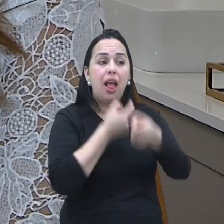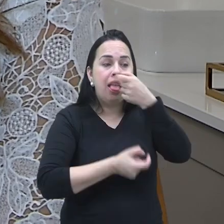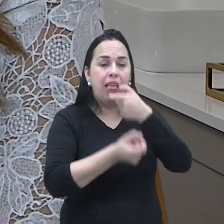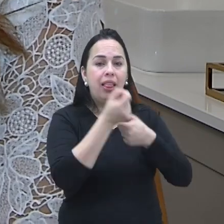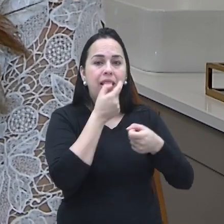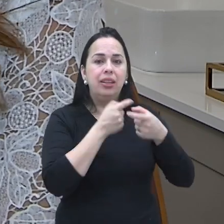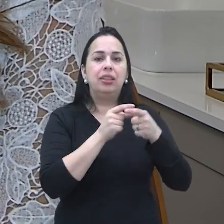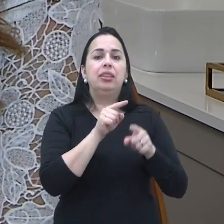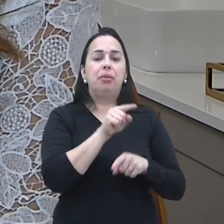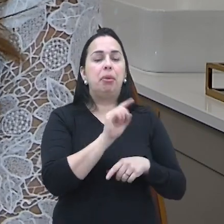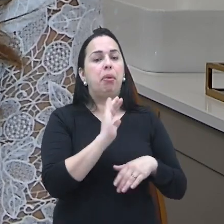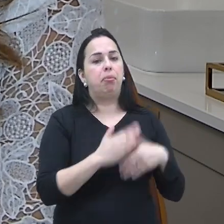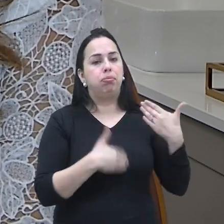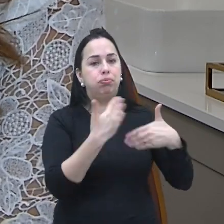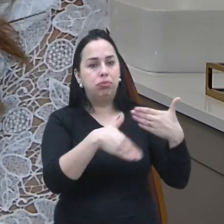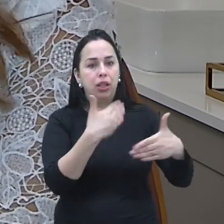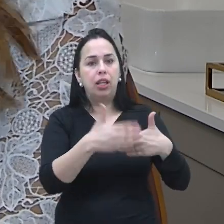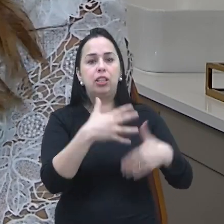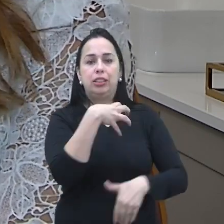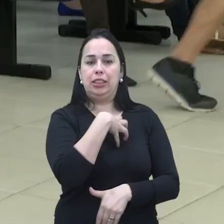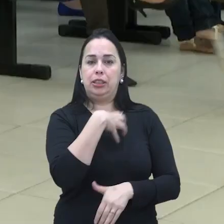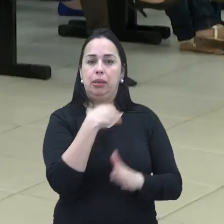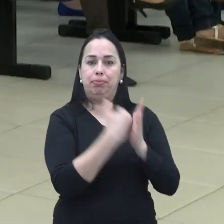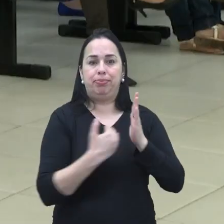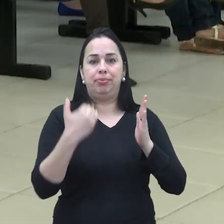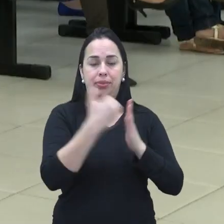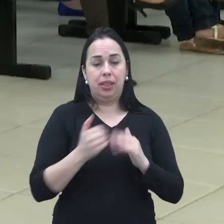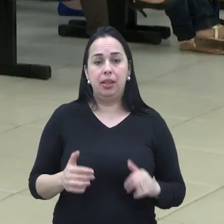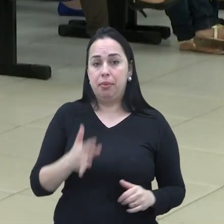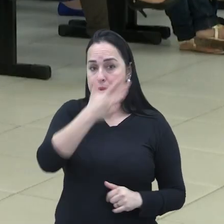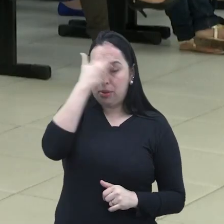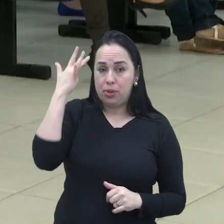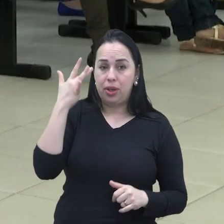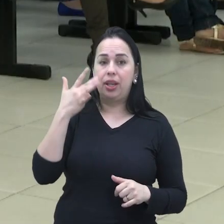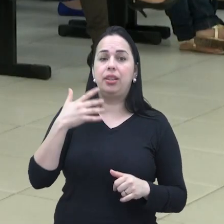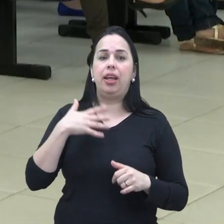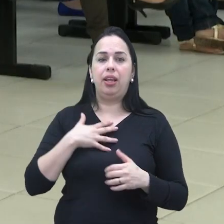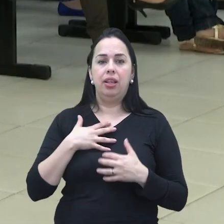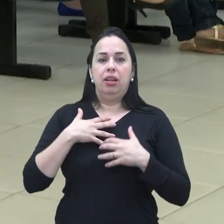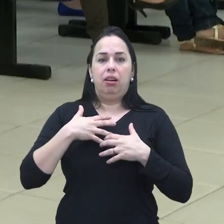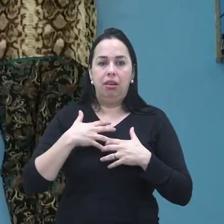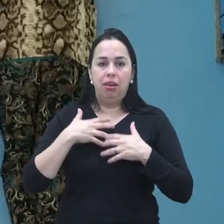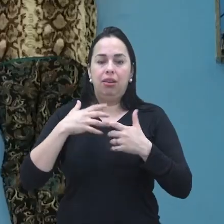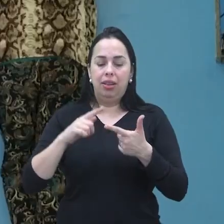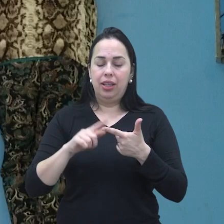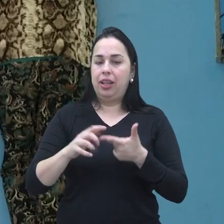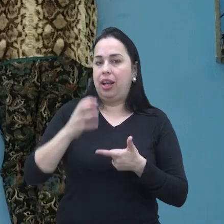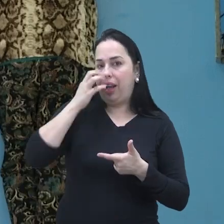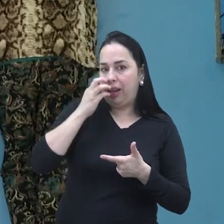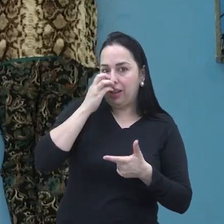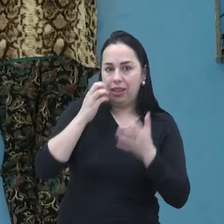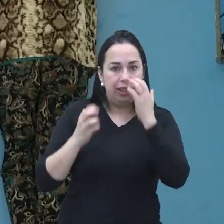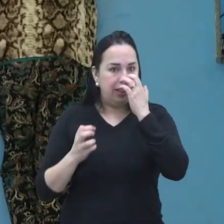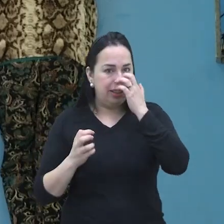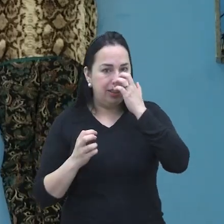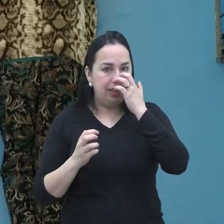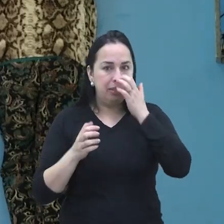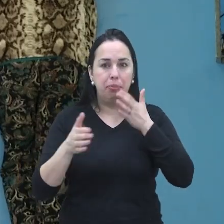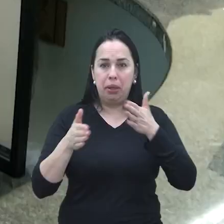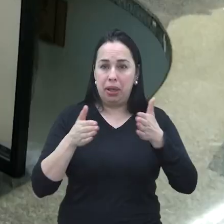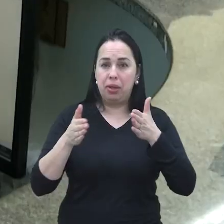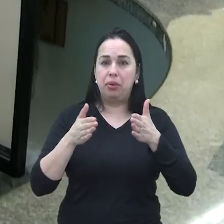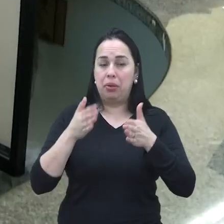mais medicação e mais sintomas pode acontecer nesse período. Para quem tem doenças crônicas, como bronquite asmática e rinite, as